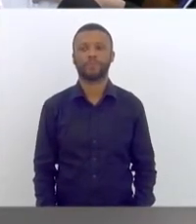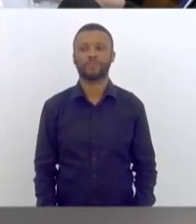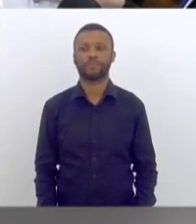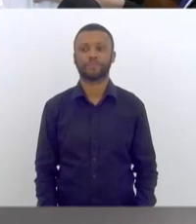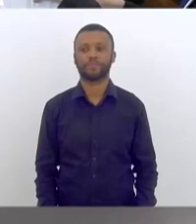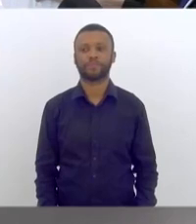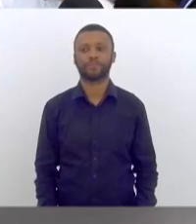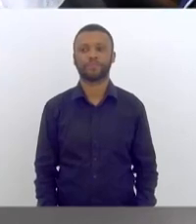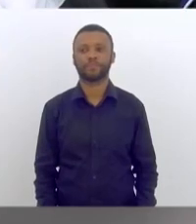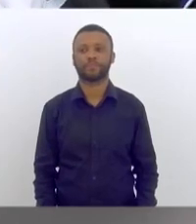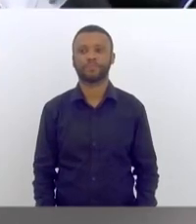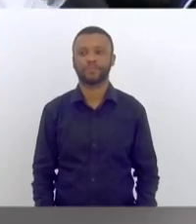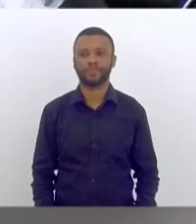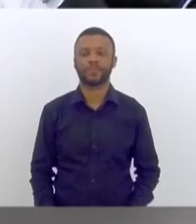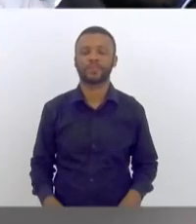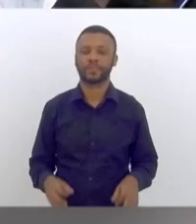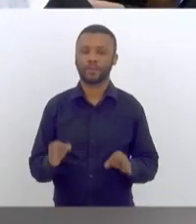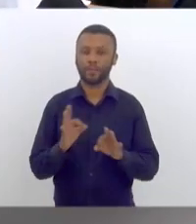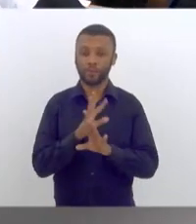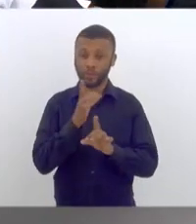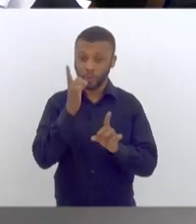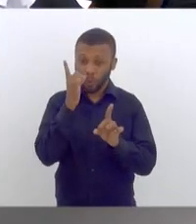aqui na